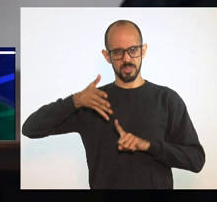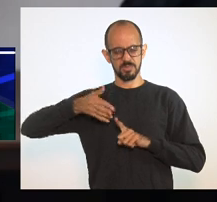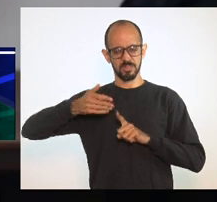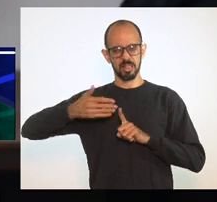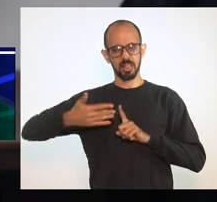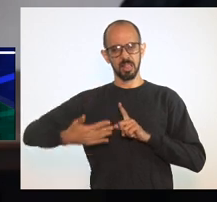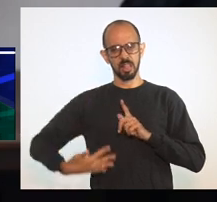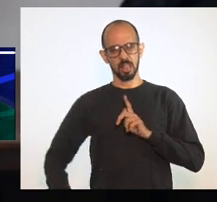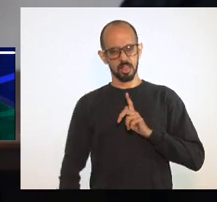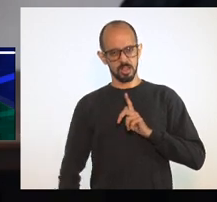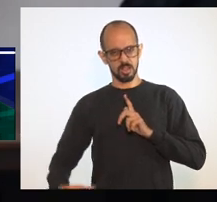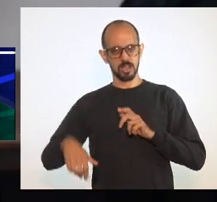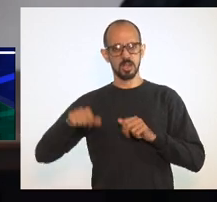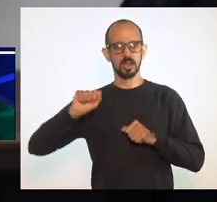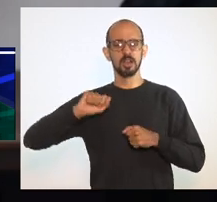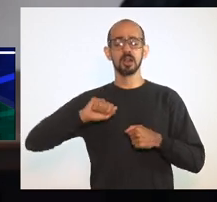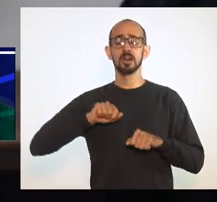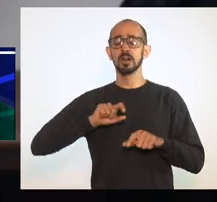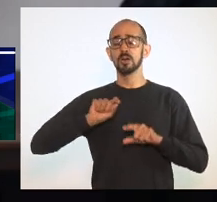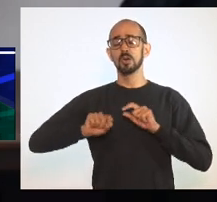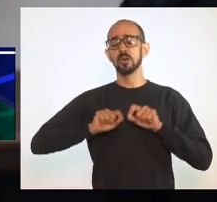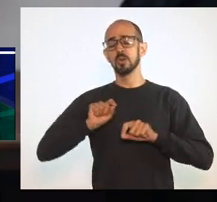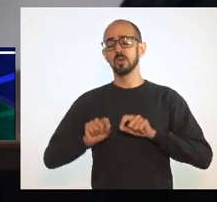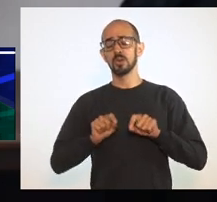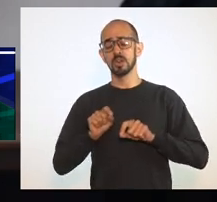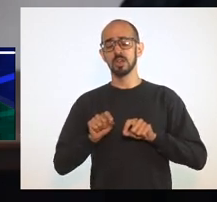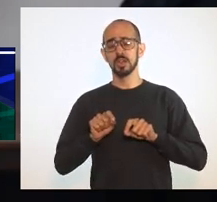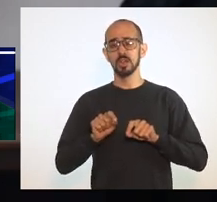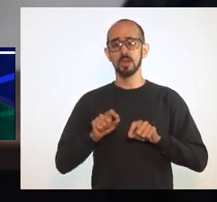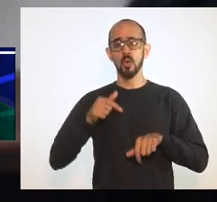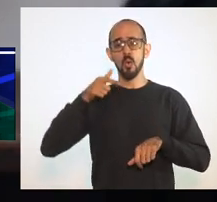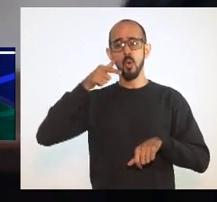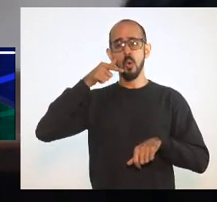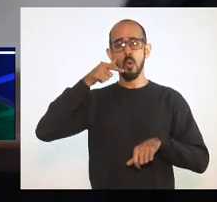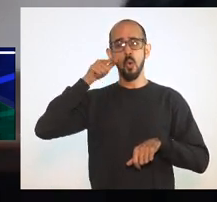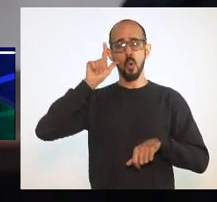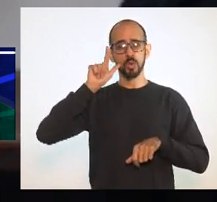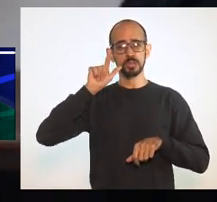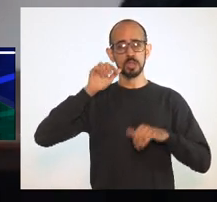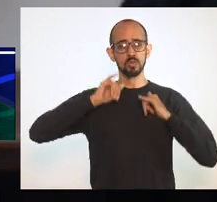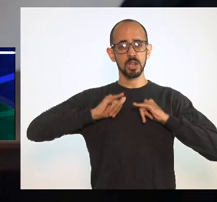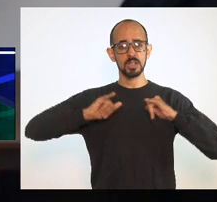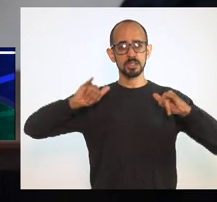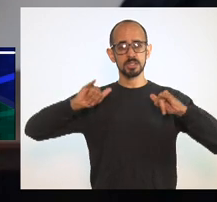questão da nossa sessão, ontem saiu no Diário Oficial